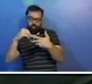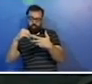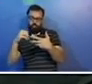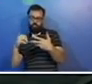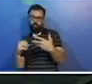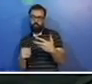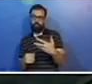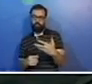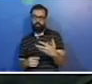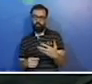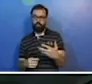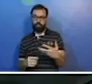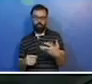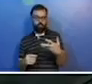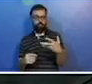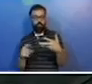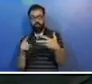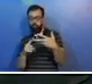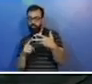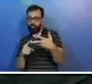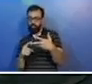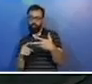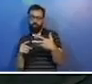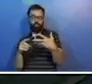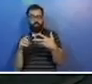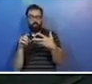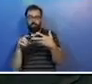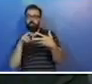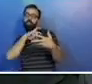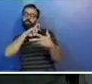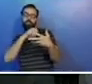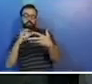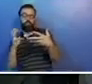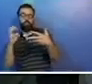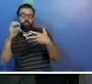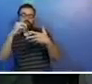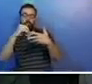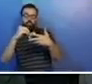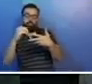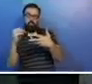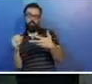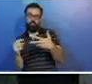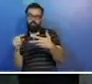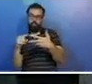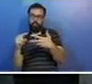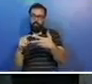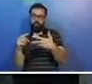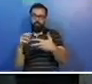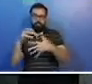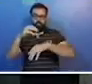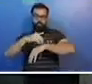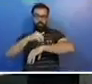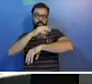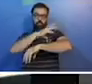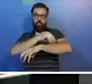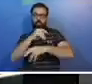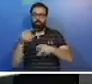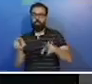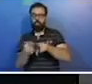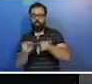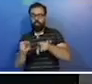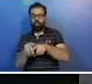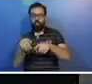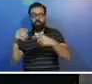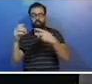Olha, então a cobra, ela se alimenta tanto do gafanhoto como do coelho? Sim. Então ela já está participando de duas